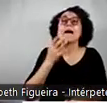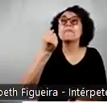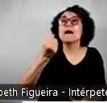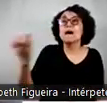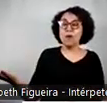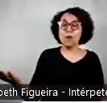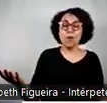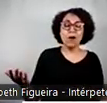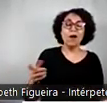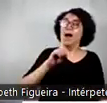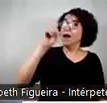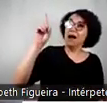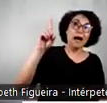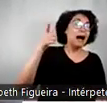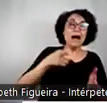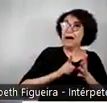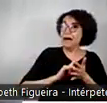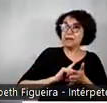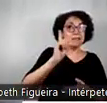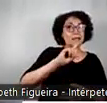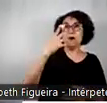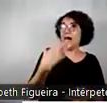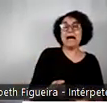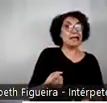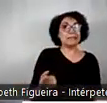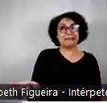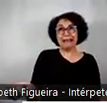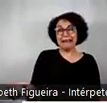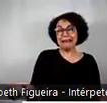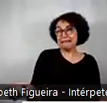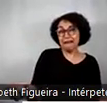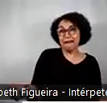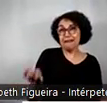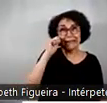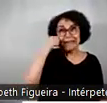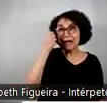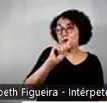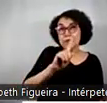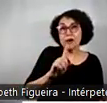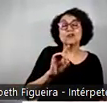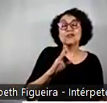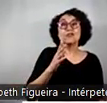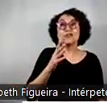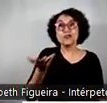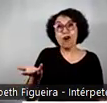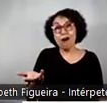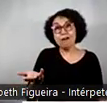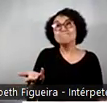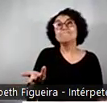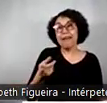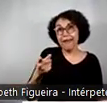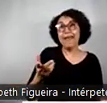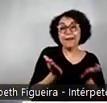Europa, ucranianas refugiadas, né, branca, louro, de olho azul, cristão. Então, esse é o tipo